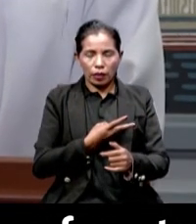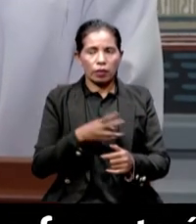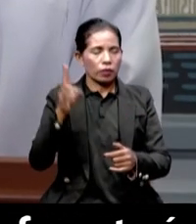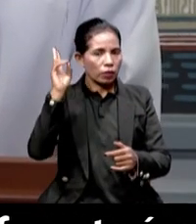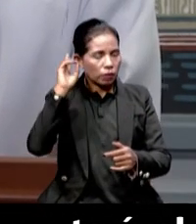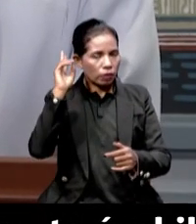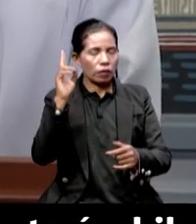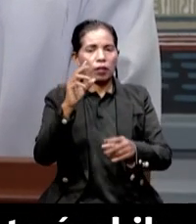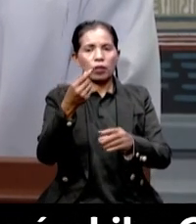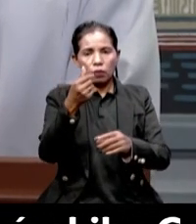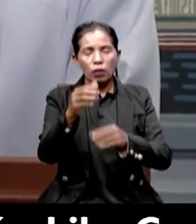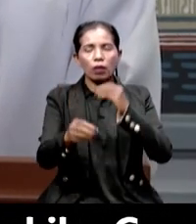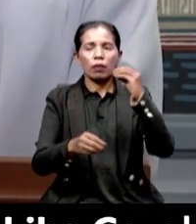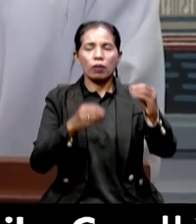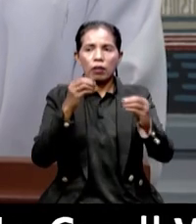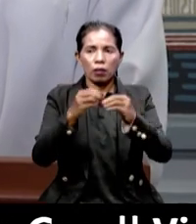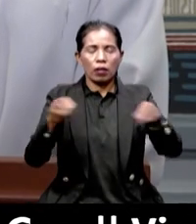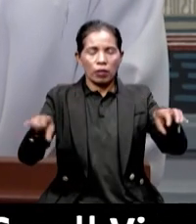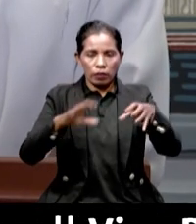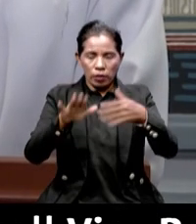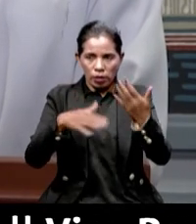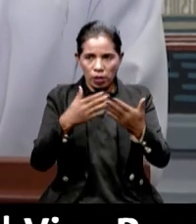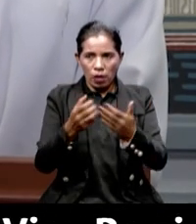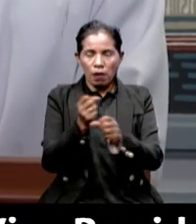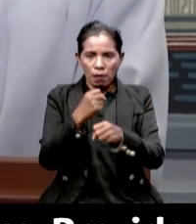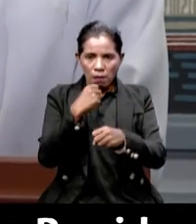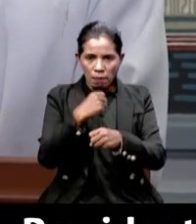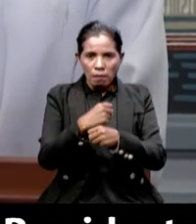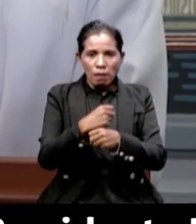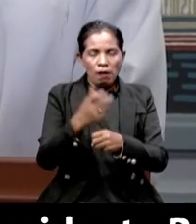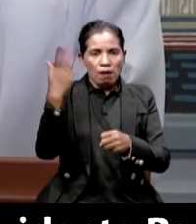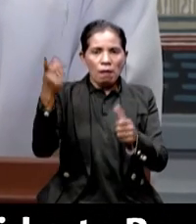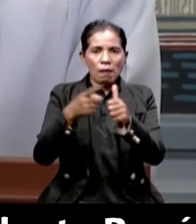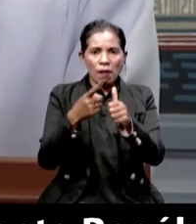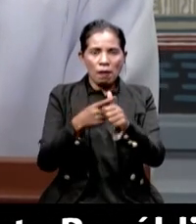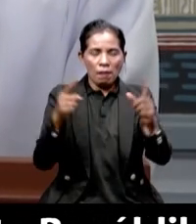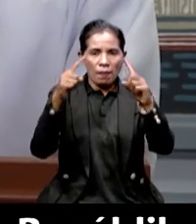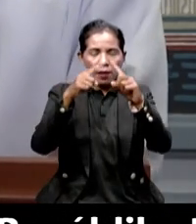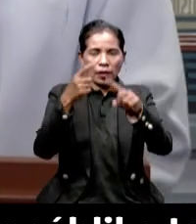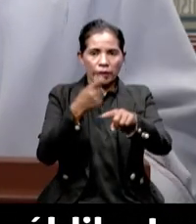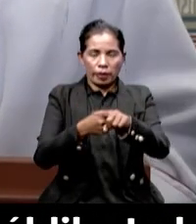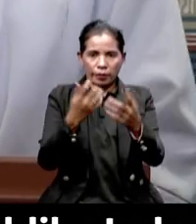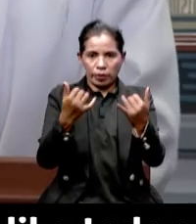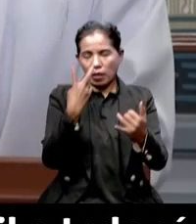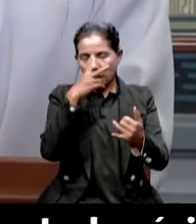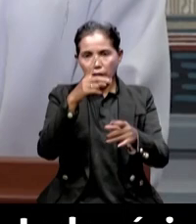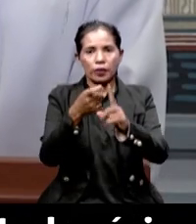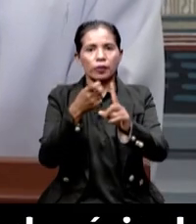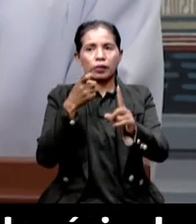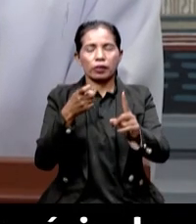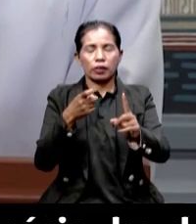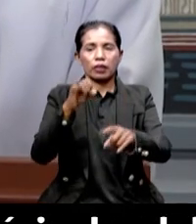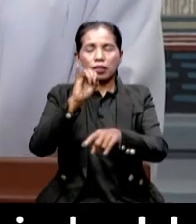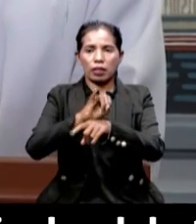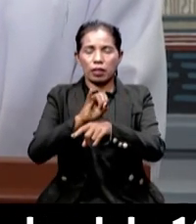rodirona e tua, o serviço outro na Behalau, desde o início, mas to e a momento nele, o Rareu se parte, uma